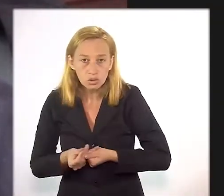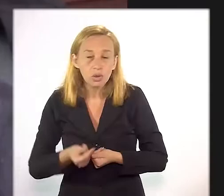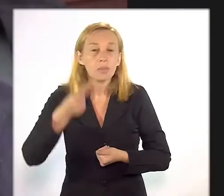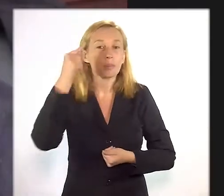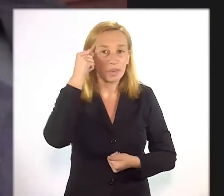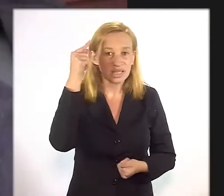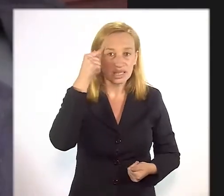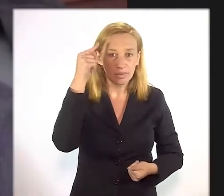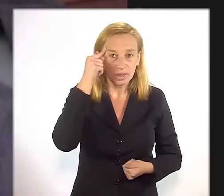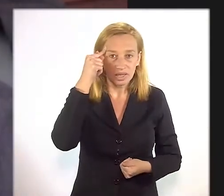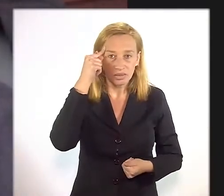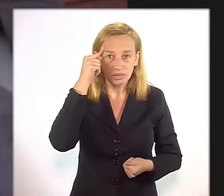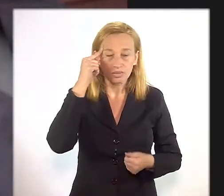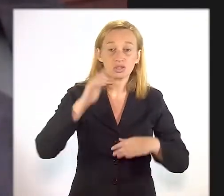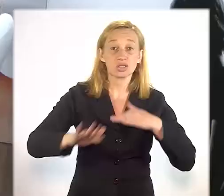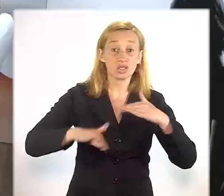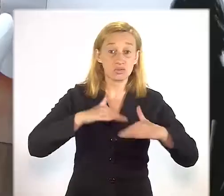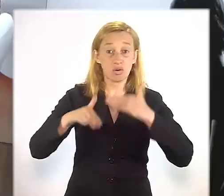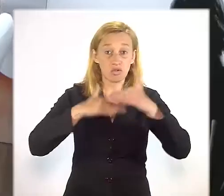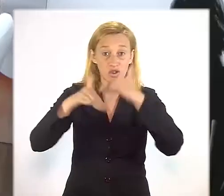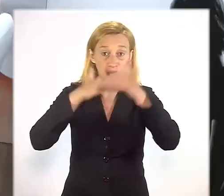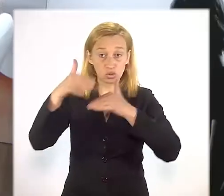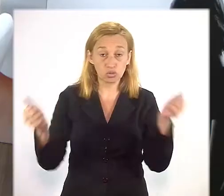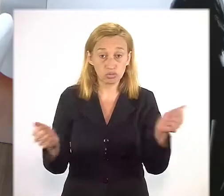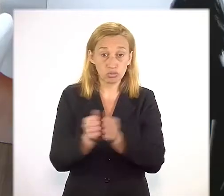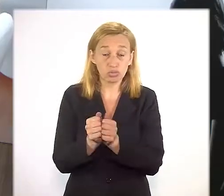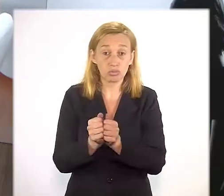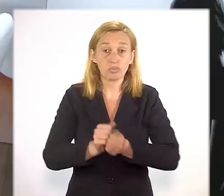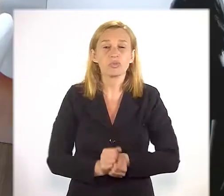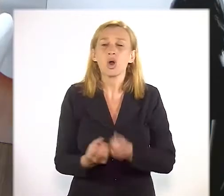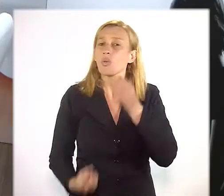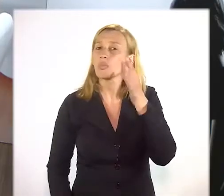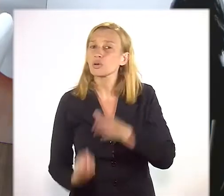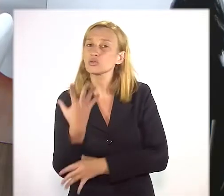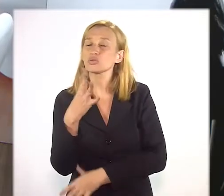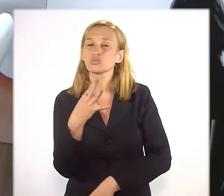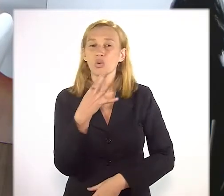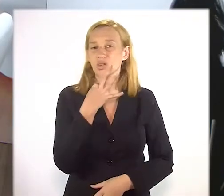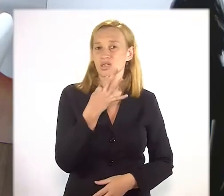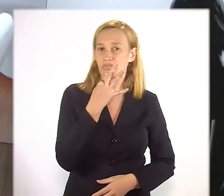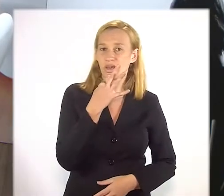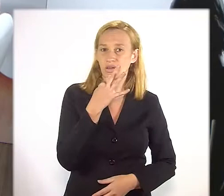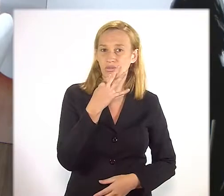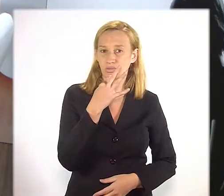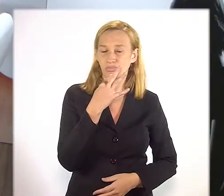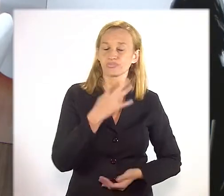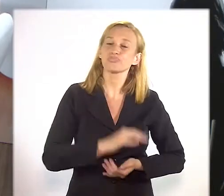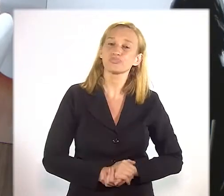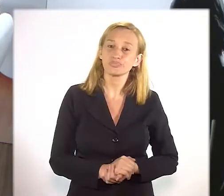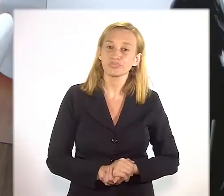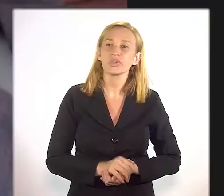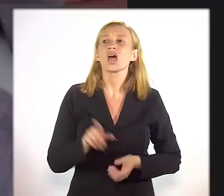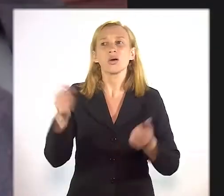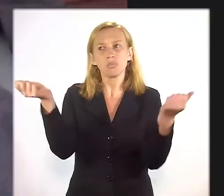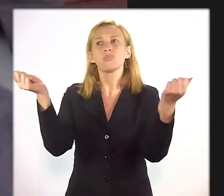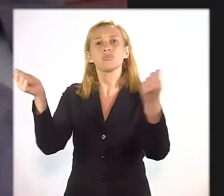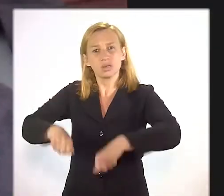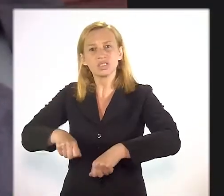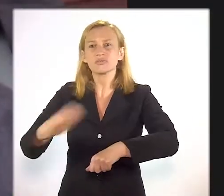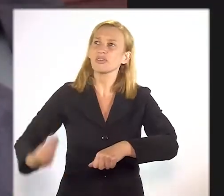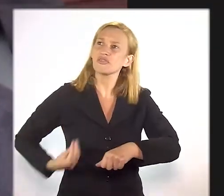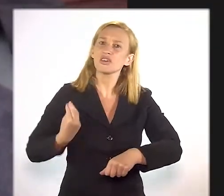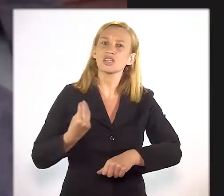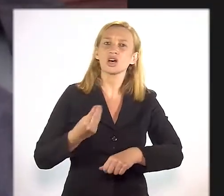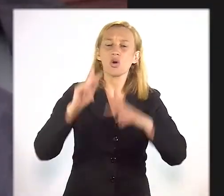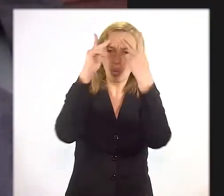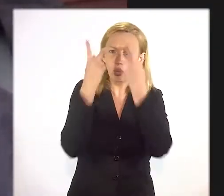processos complexos de pensamento que é preciso desenvolver no século XXI, e produziu conhecimento. Partiu da pergunta: é possível a